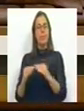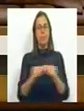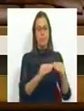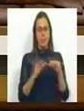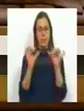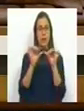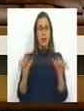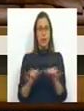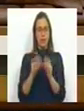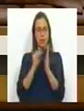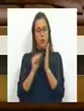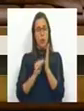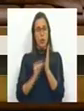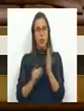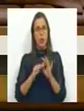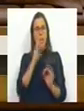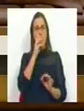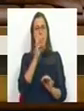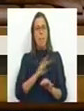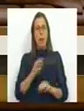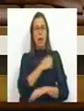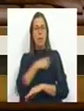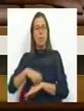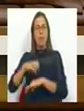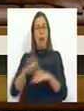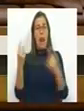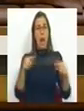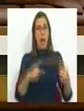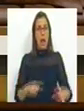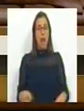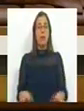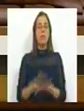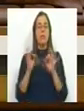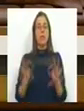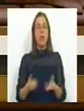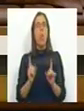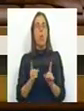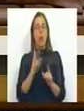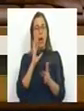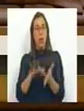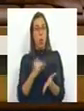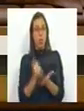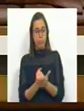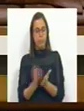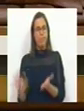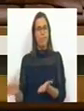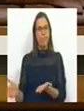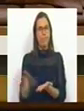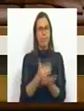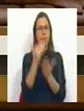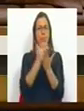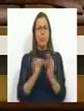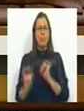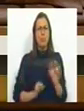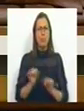o sistema de registro dos milhões de prédios existentes, assim como promover a conclusão do levantamento